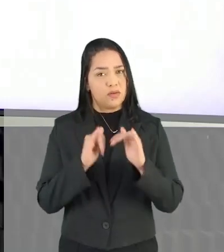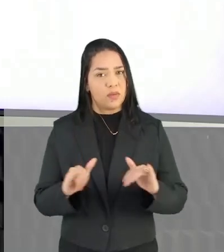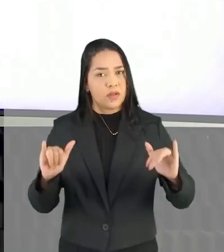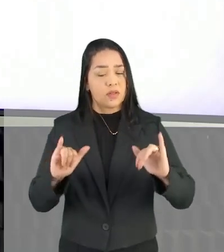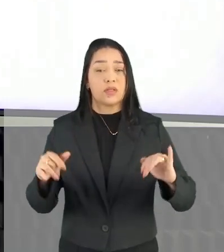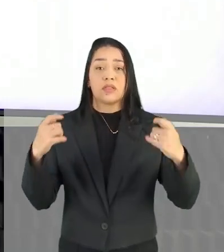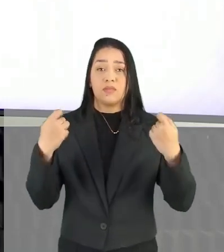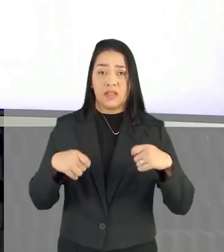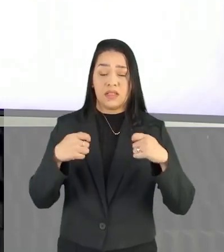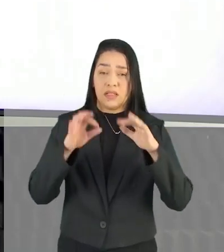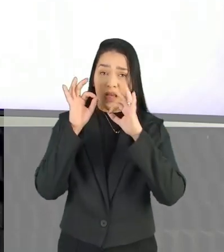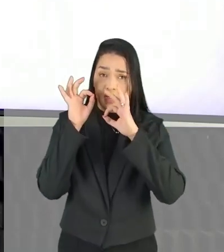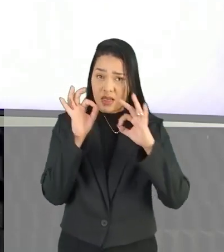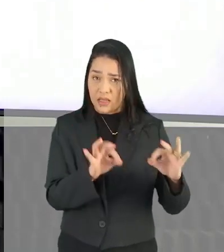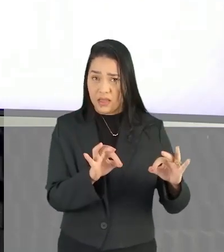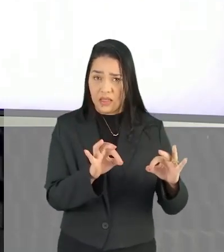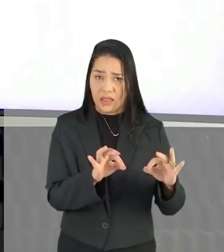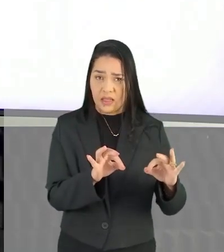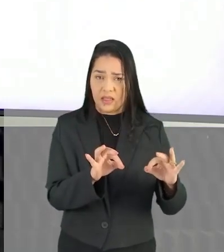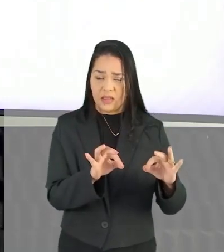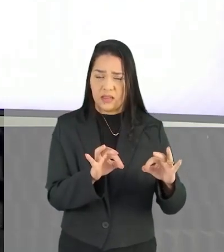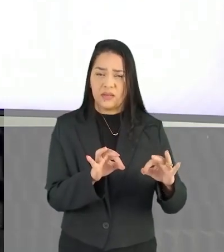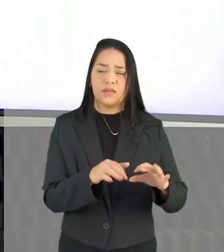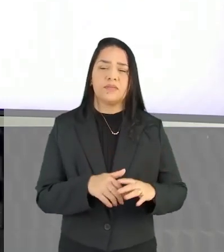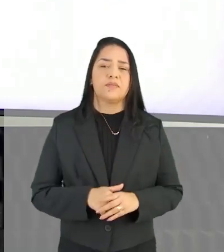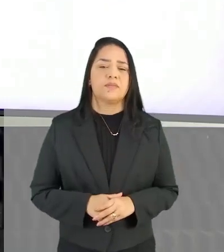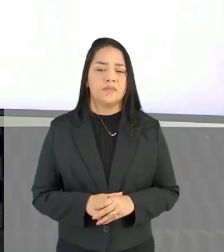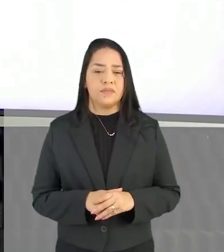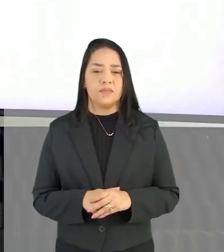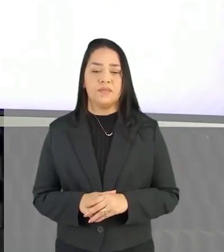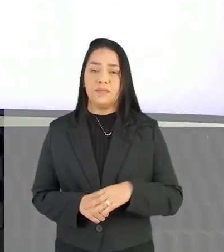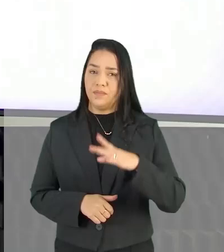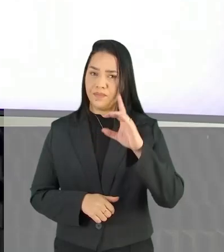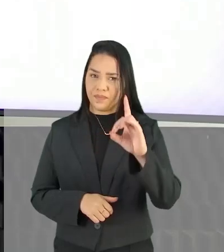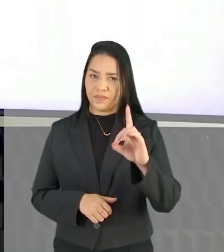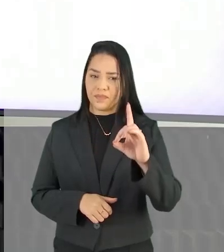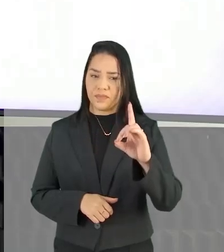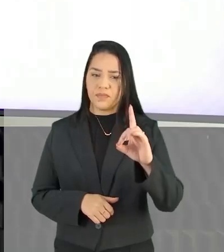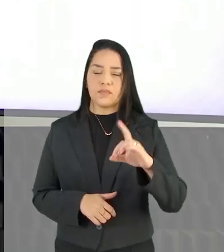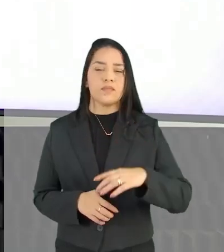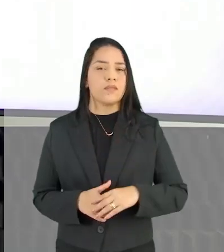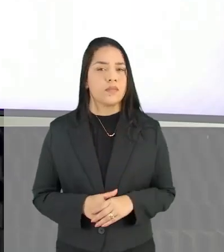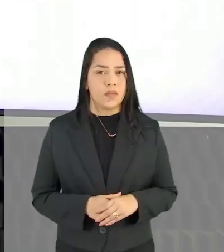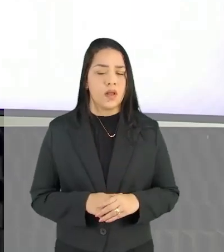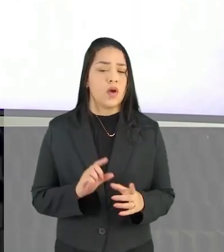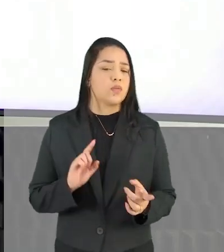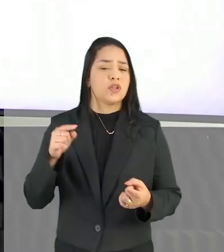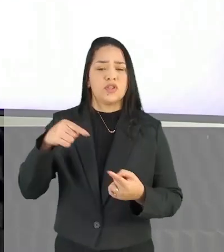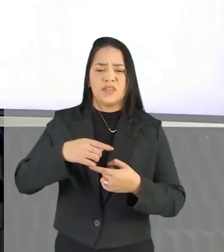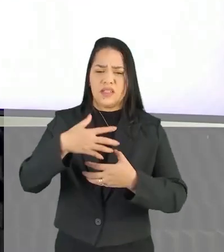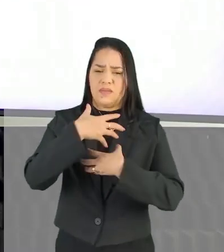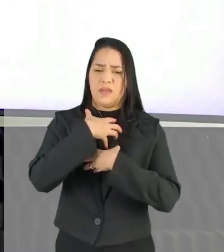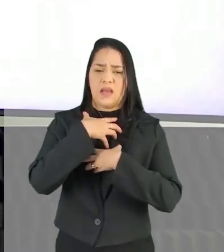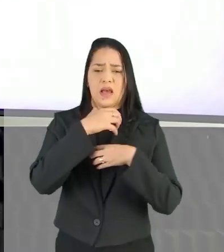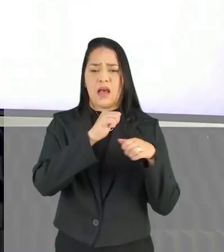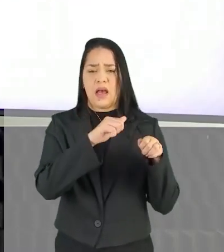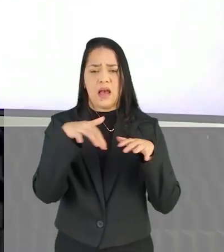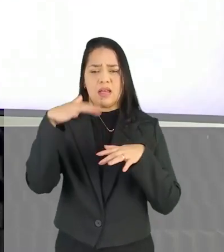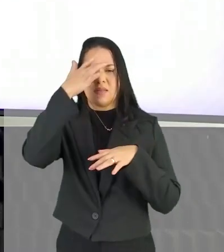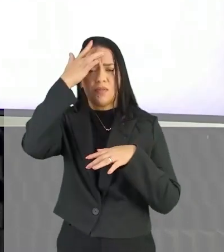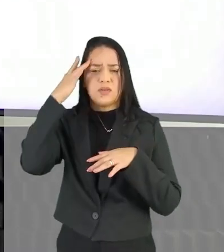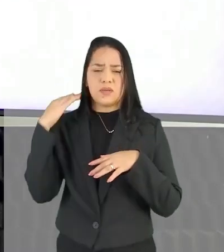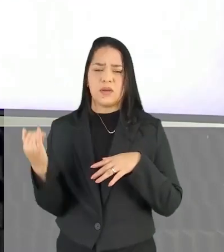gente precisa ficar bem atento em relação a essas questões. Letra D. O objetivo desse texto é sensibilizar o